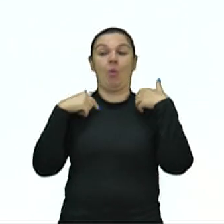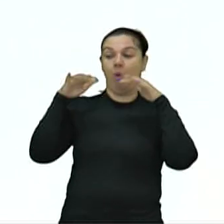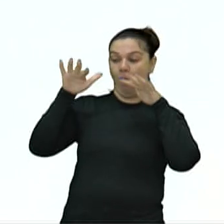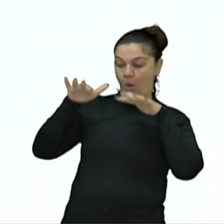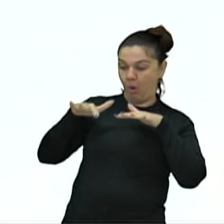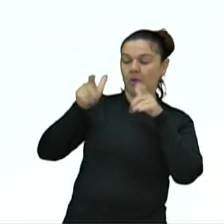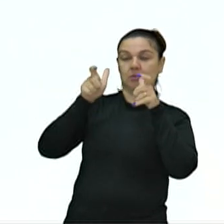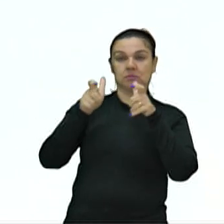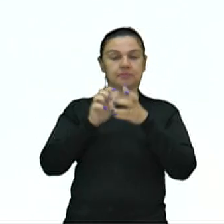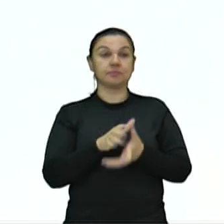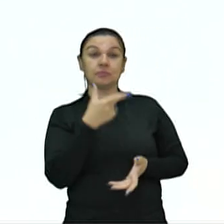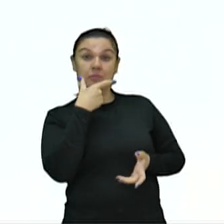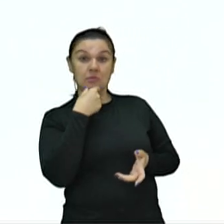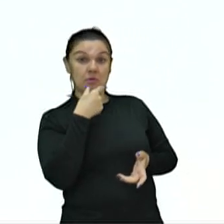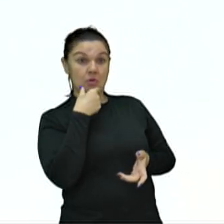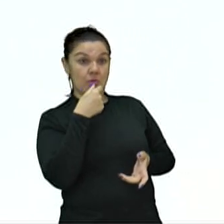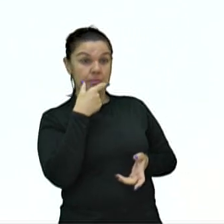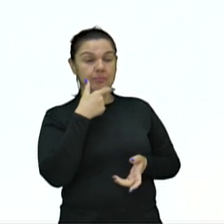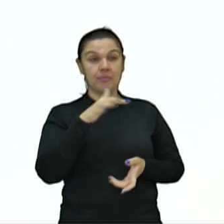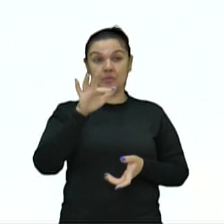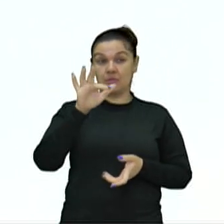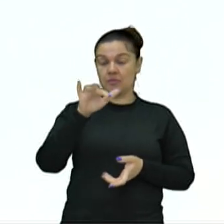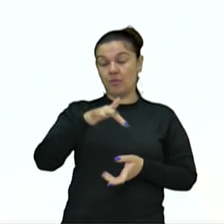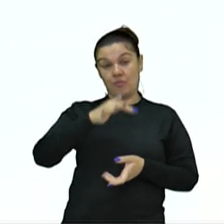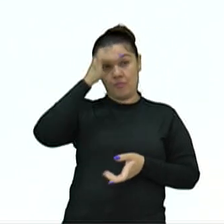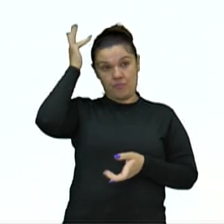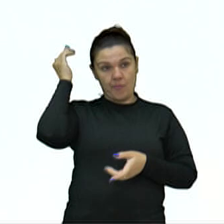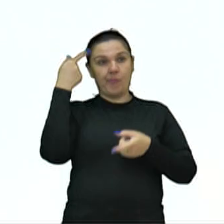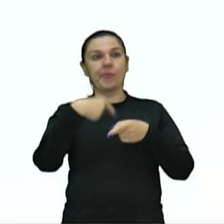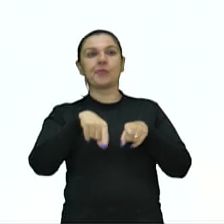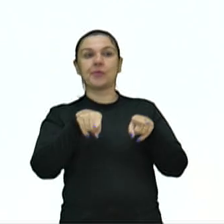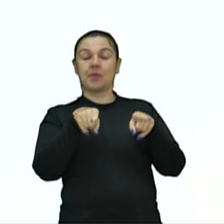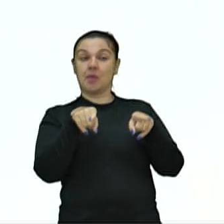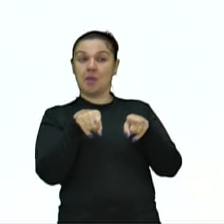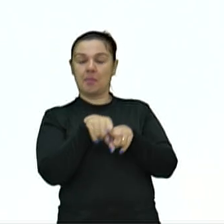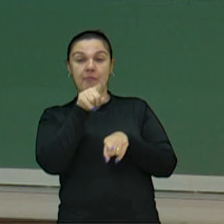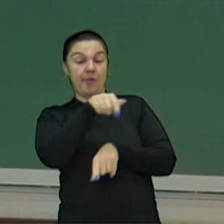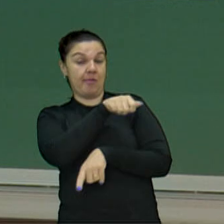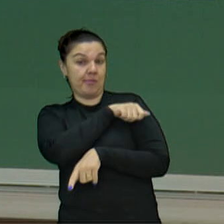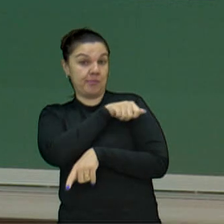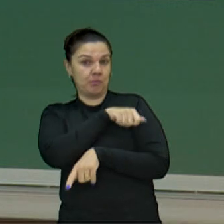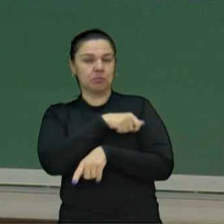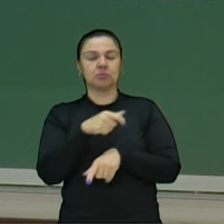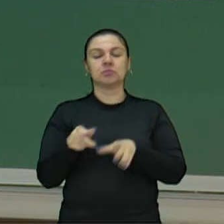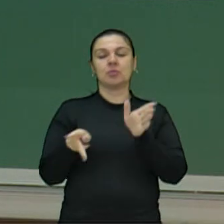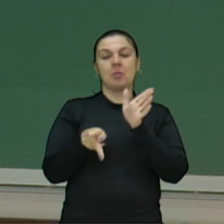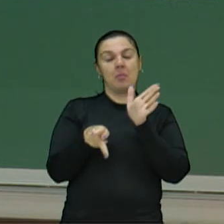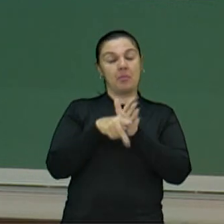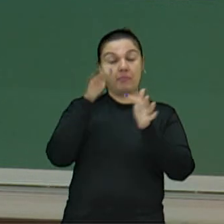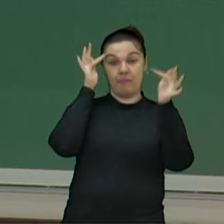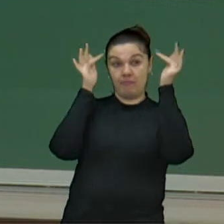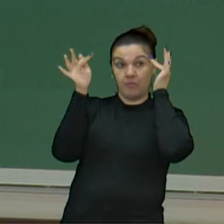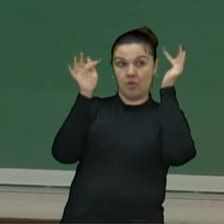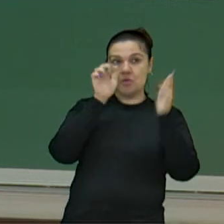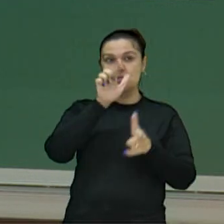Michel Foucault ele foi aluno de Louis Althusser. Este pensador ele foi